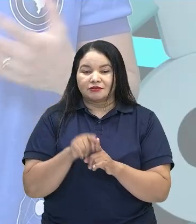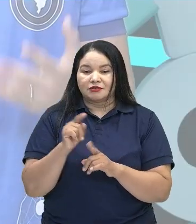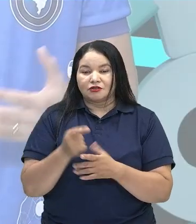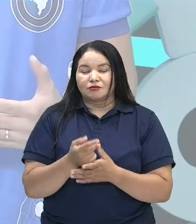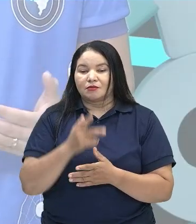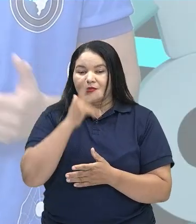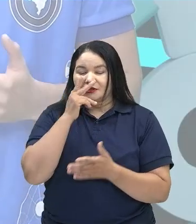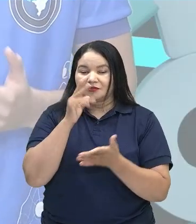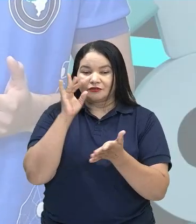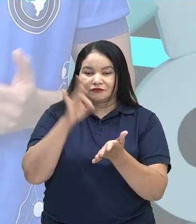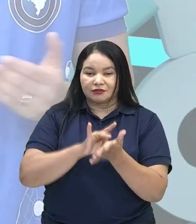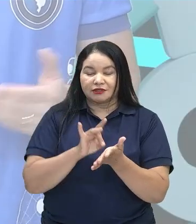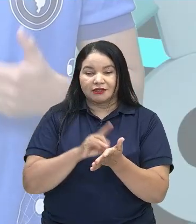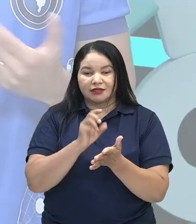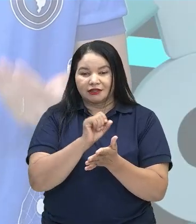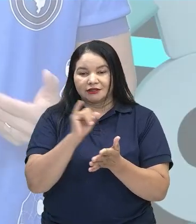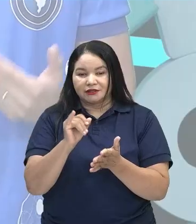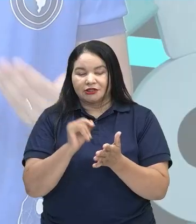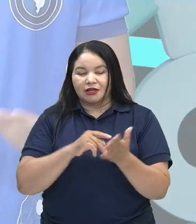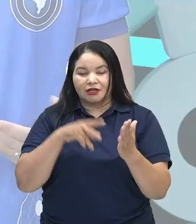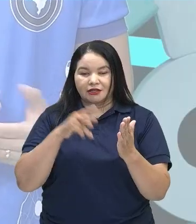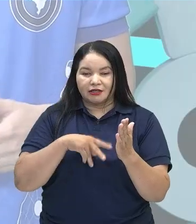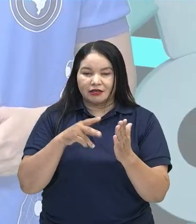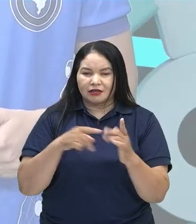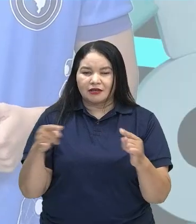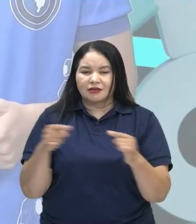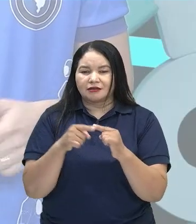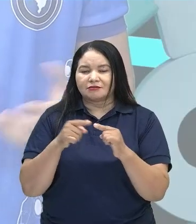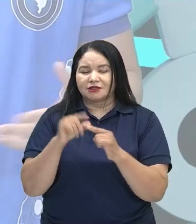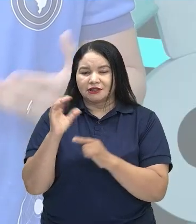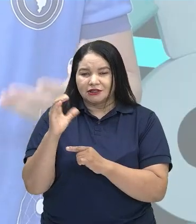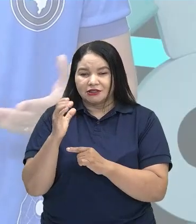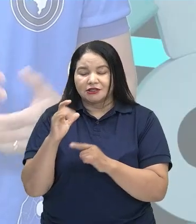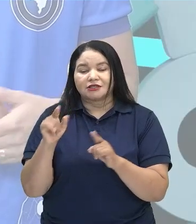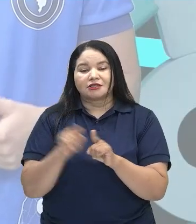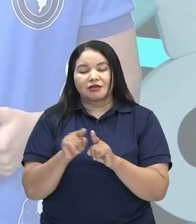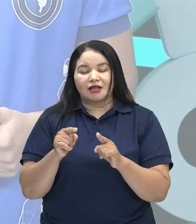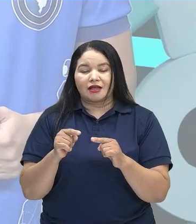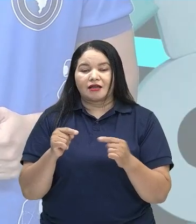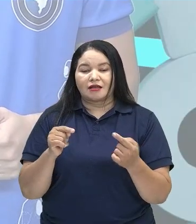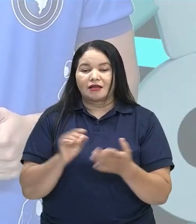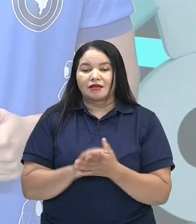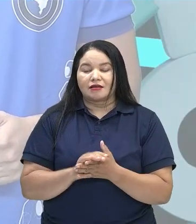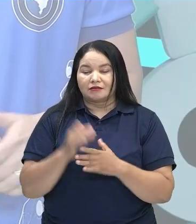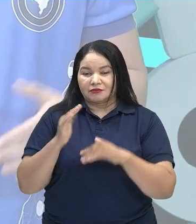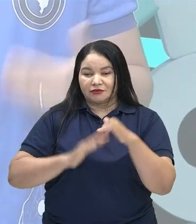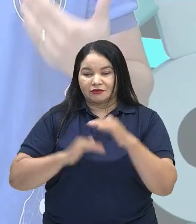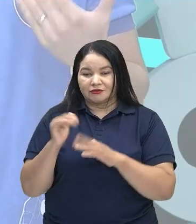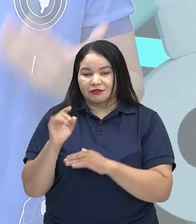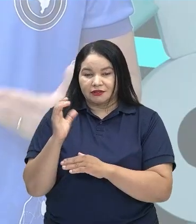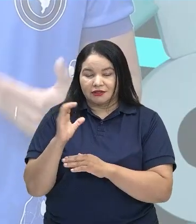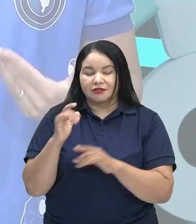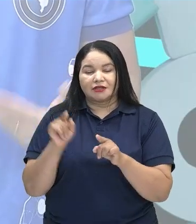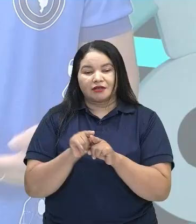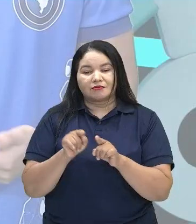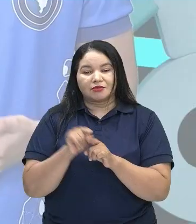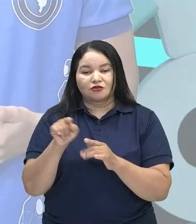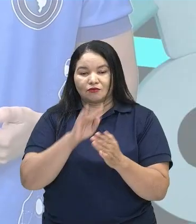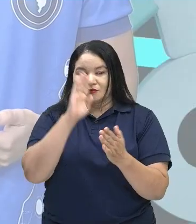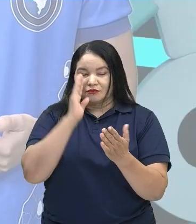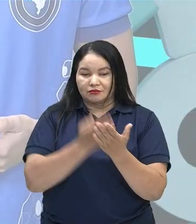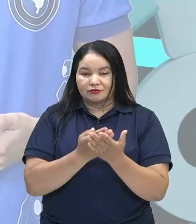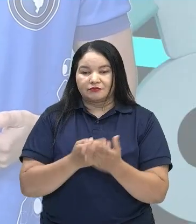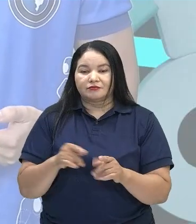algo está de acordo com a ciência, de acordo com os cientistas, então isso passa credibilidade. Então, uso de